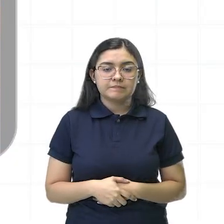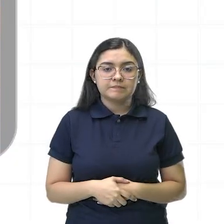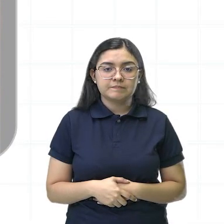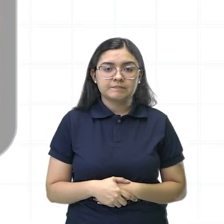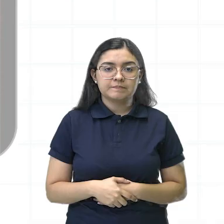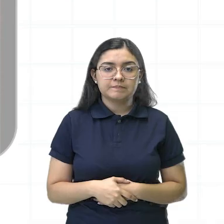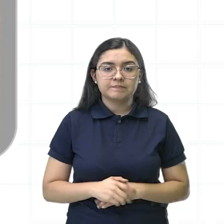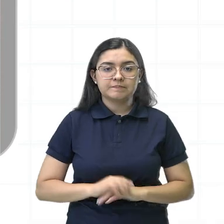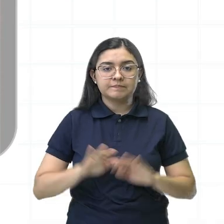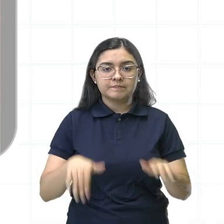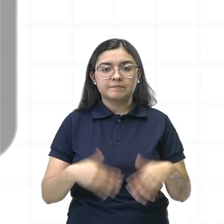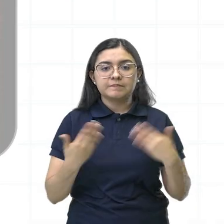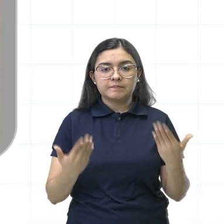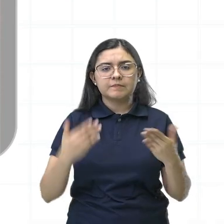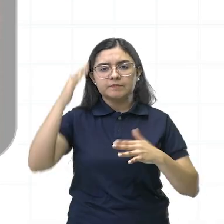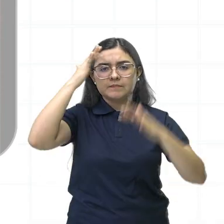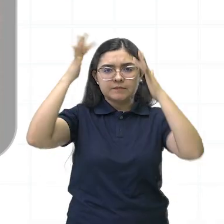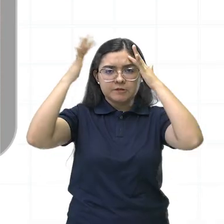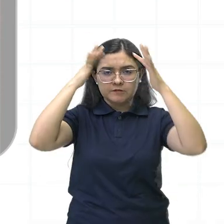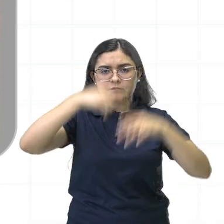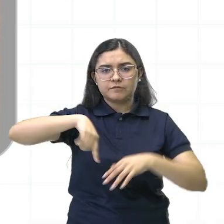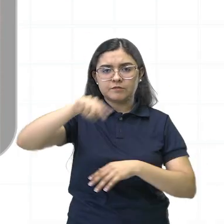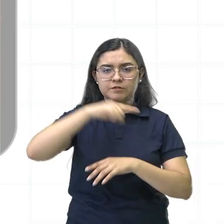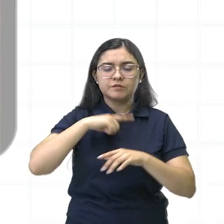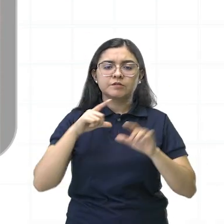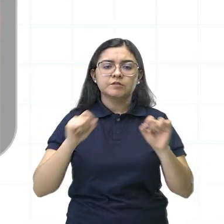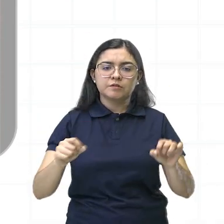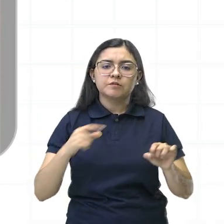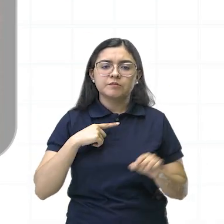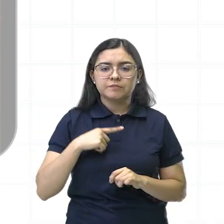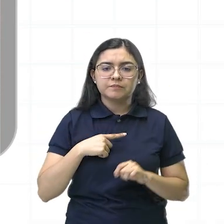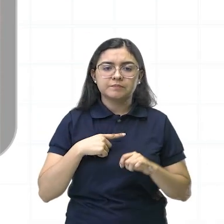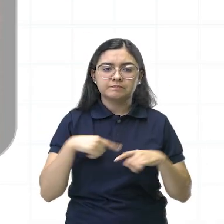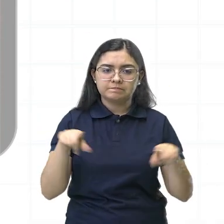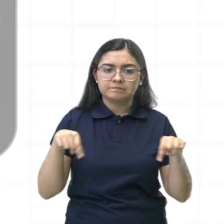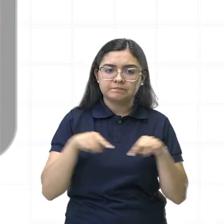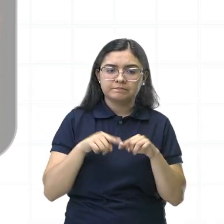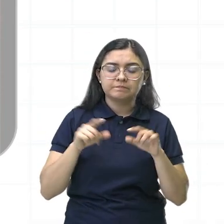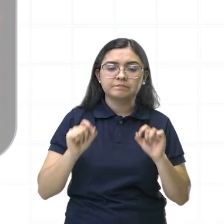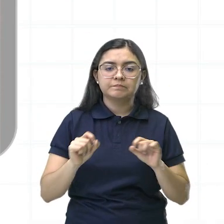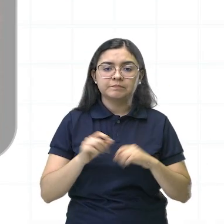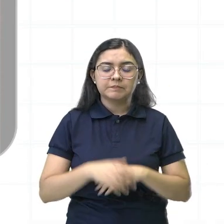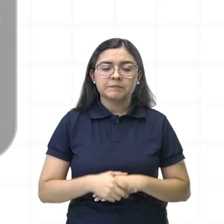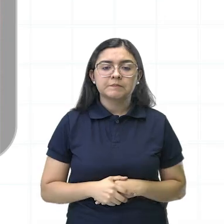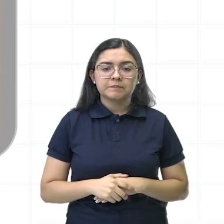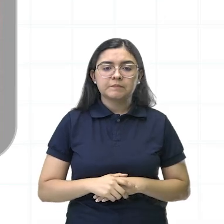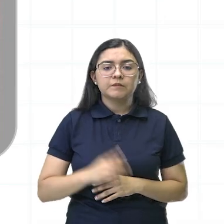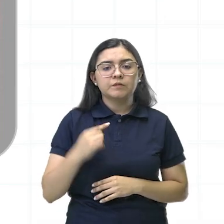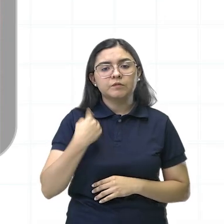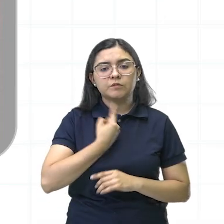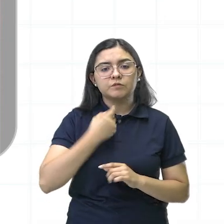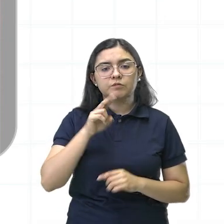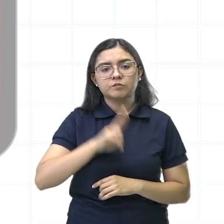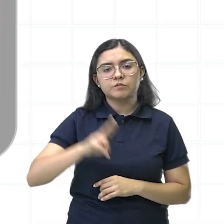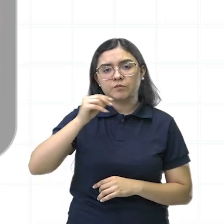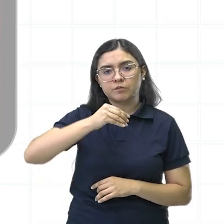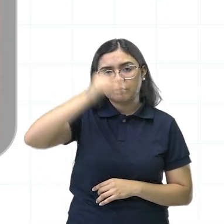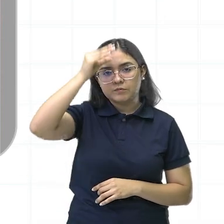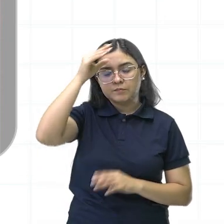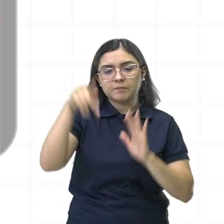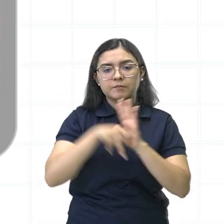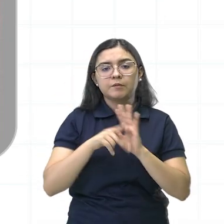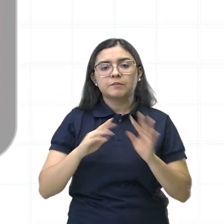Então, imaginem que vocês estão num laboratório, né? Isso aqui é puramente técnico, onde nós estamos fazendo uso do conhecimento